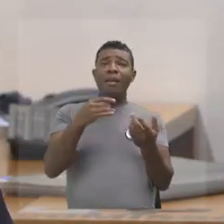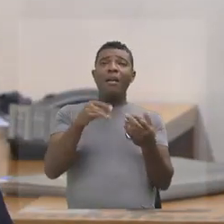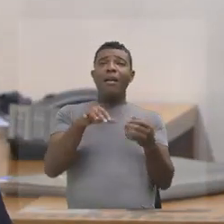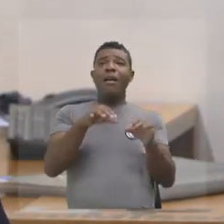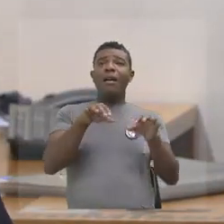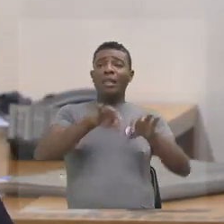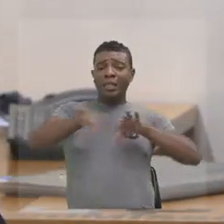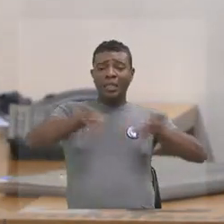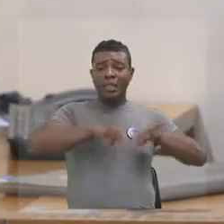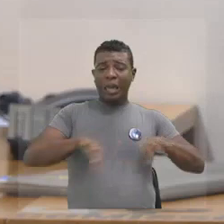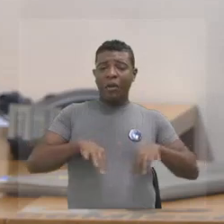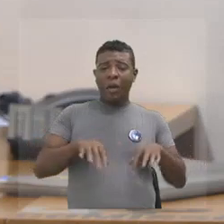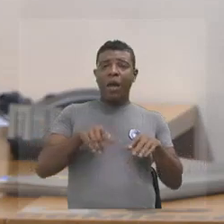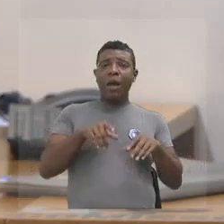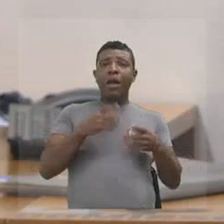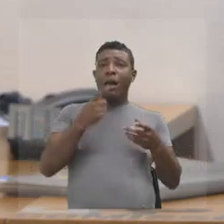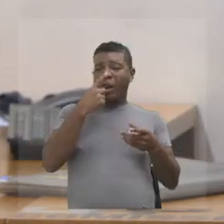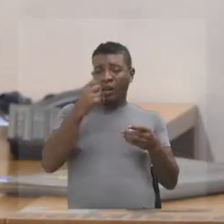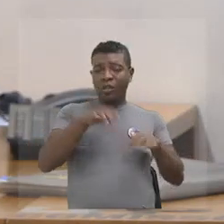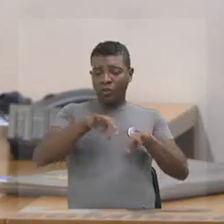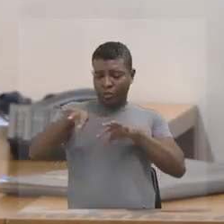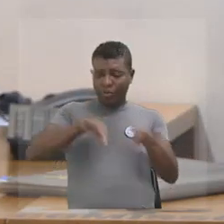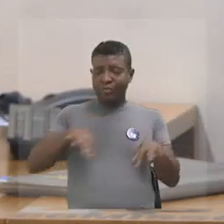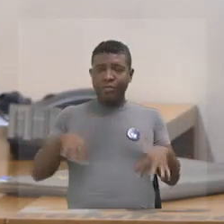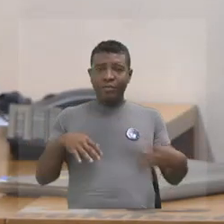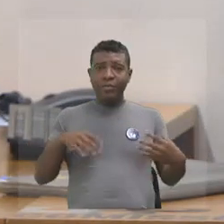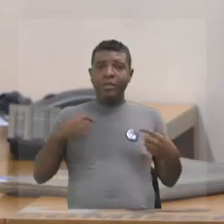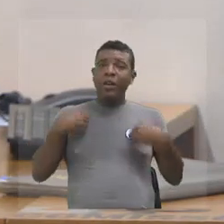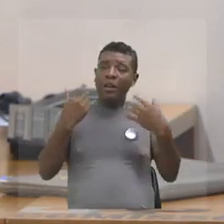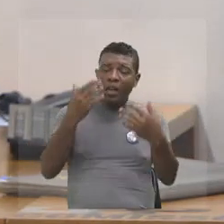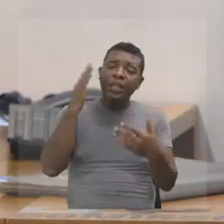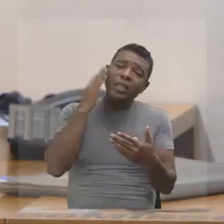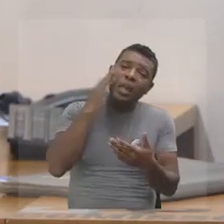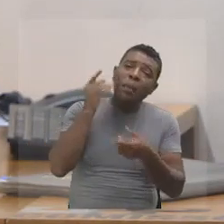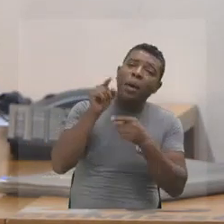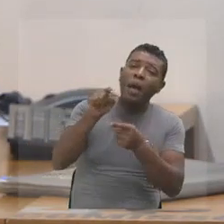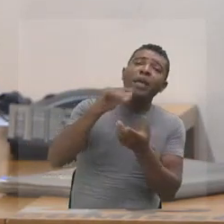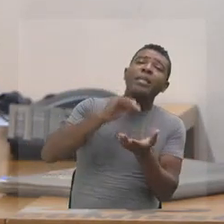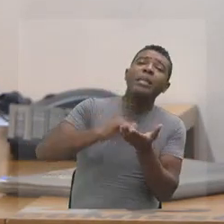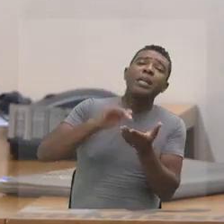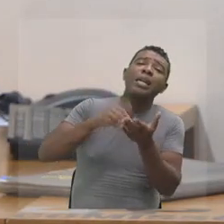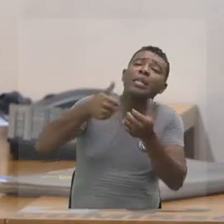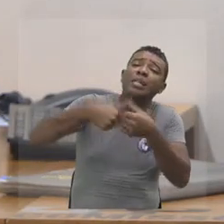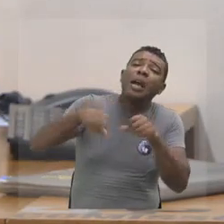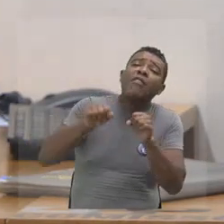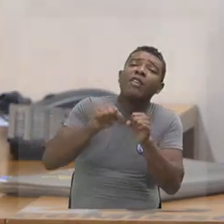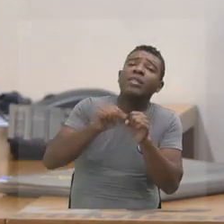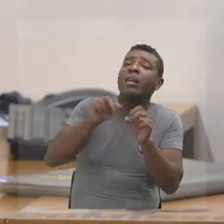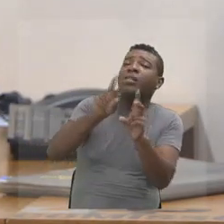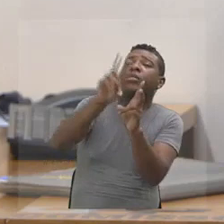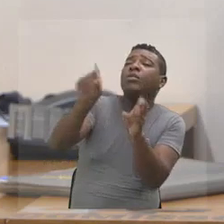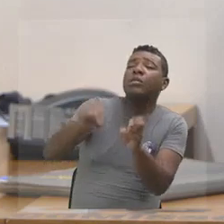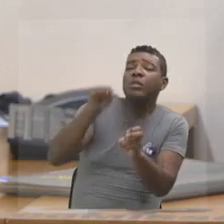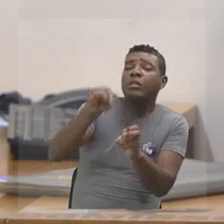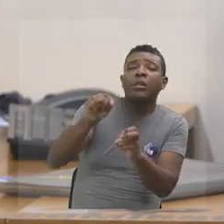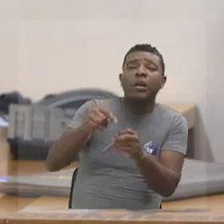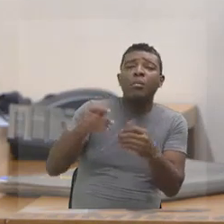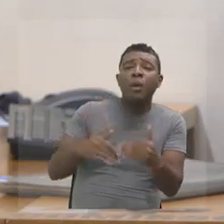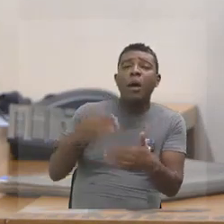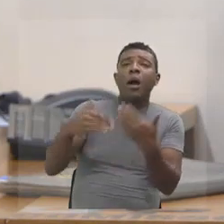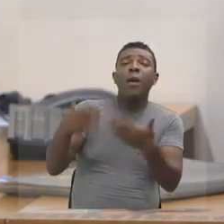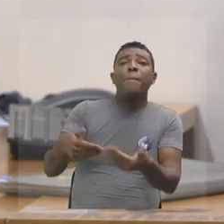é saber realmente o que que a secretaria tem feito nesse sentido para poder avançar cada vez mais